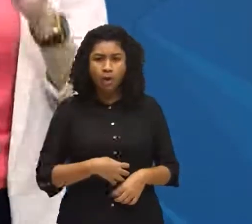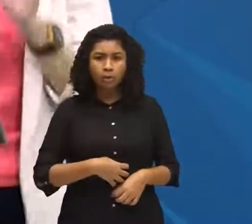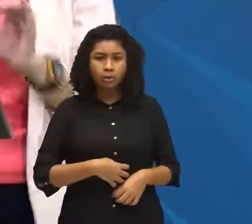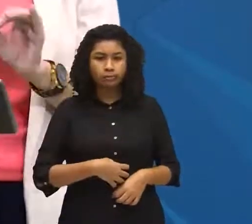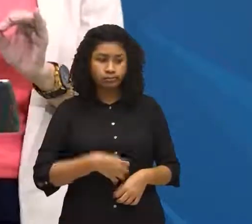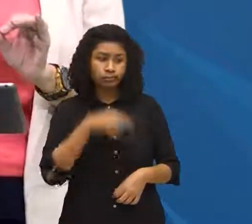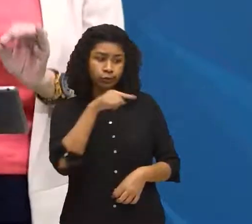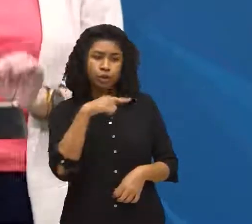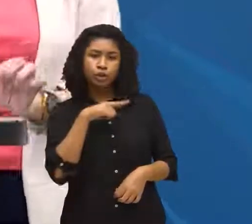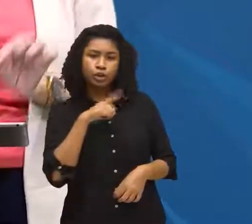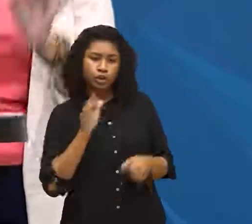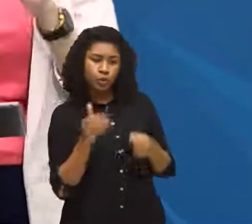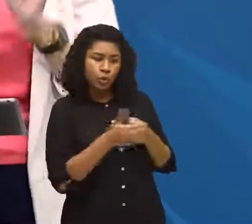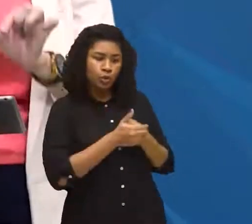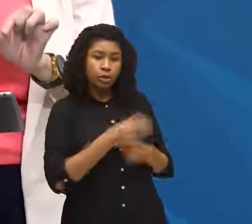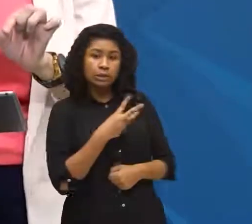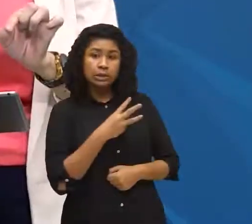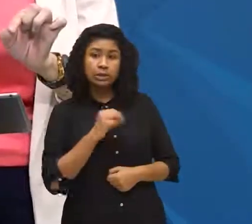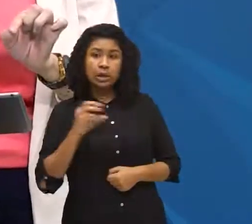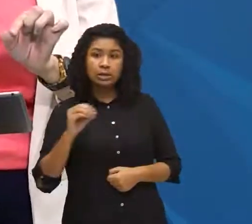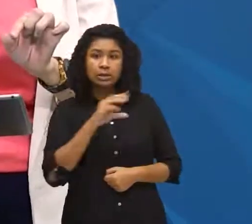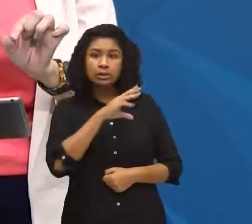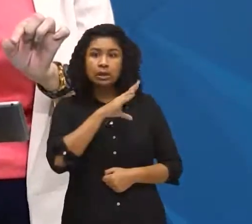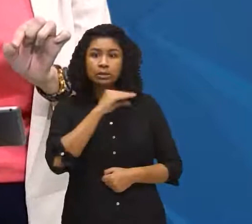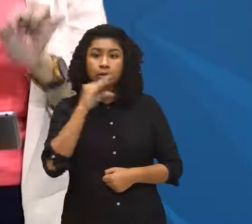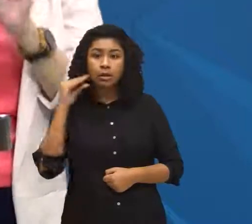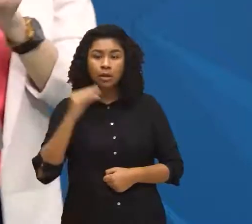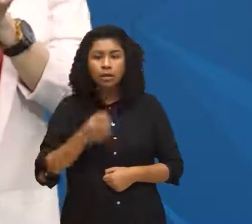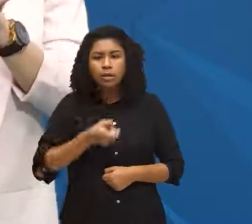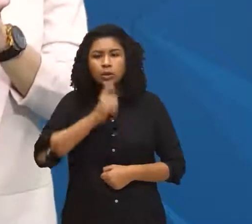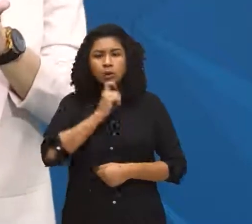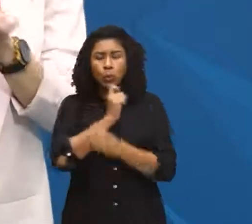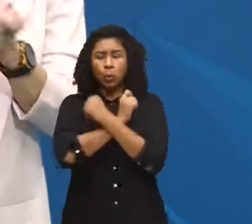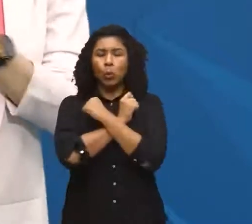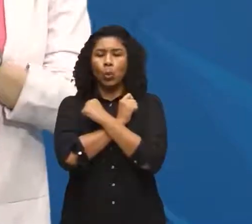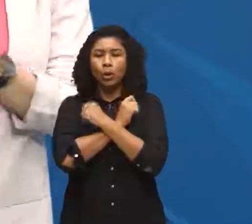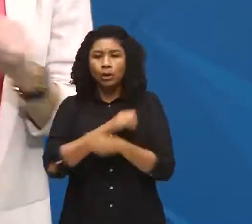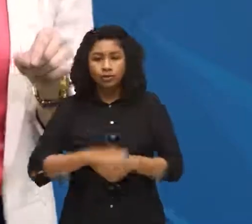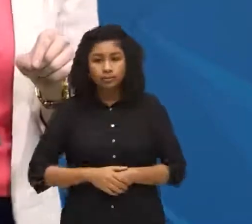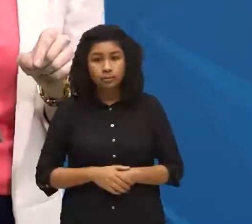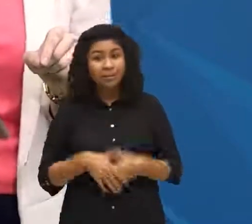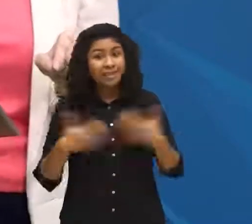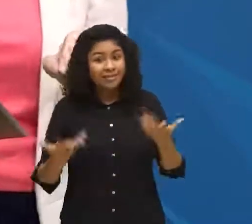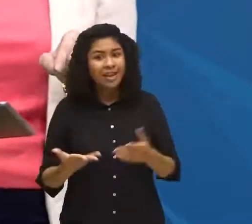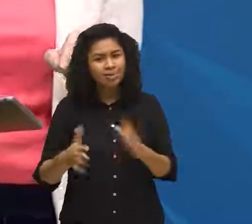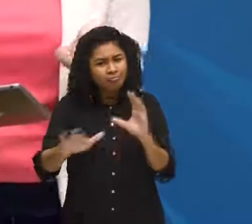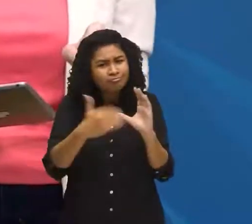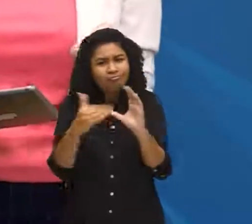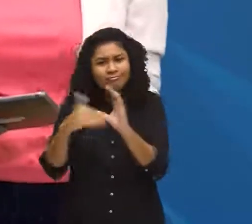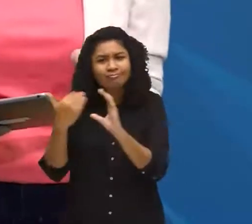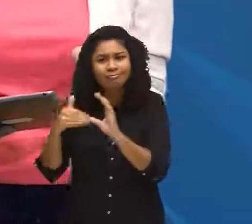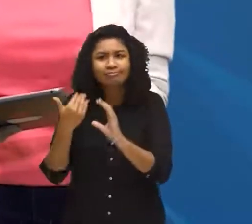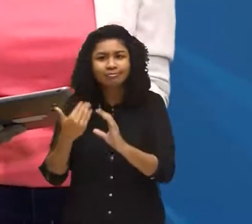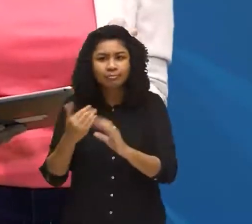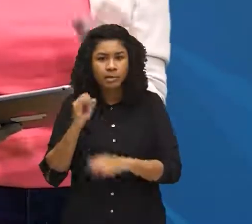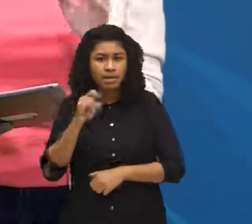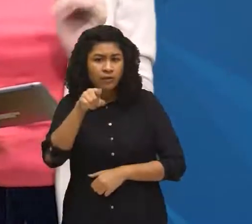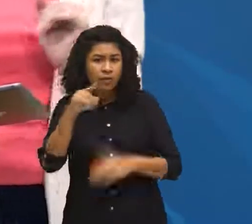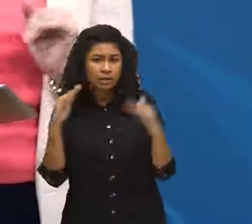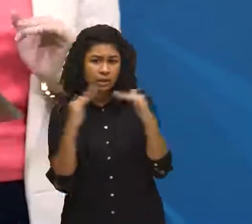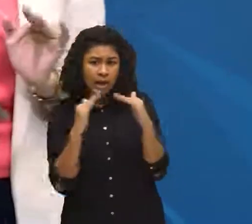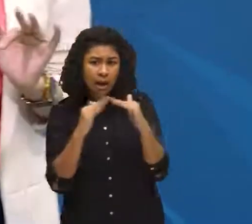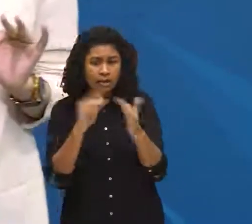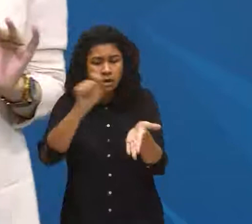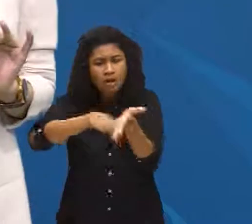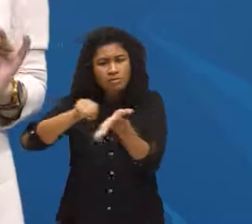tempo, vai lá no aplicativo, participa da nossa enquete. Quem está em casa, responde aí no seu caderno. Quem está no YouTube